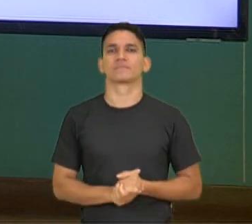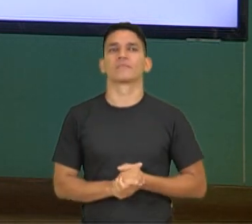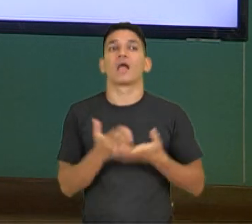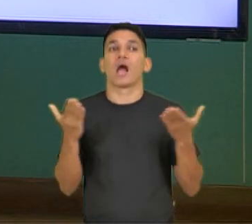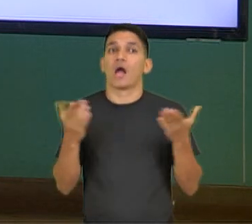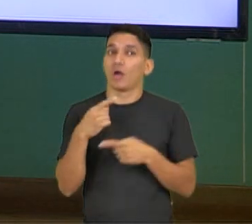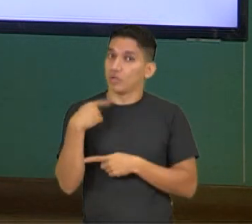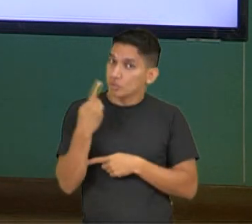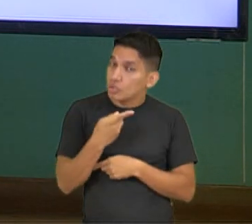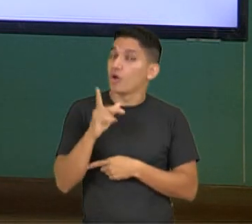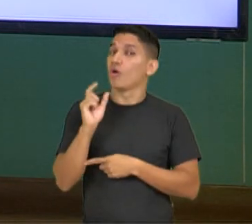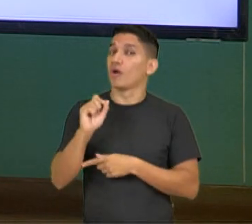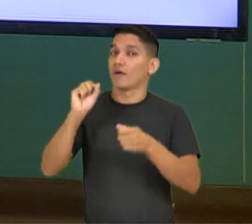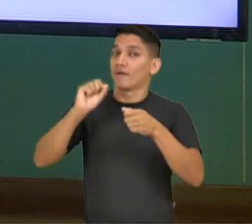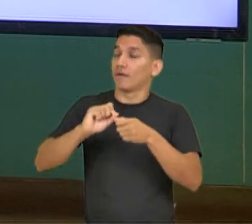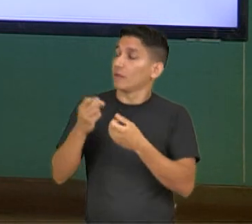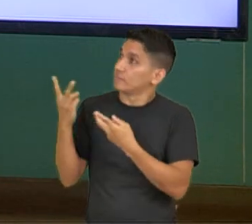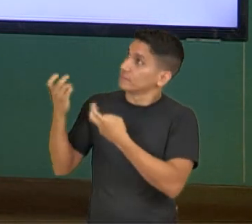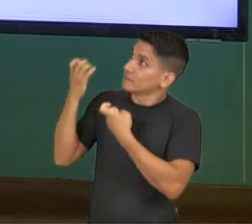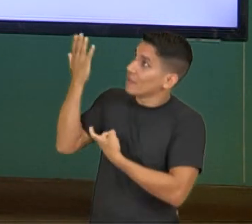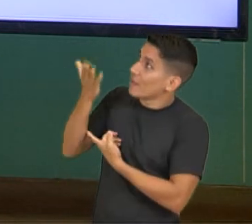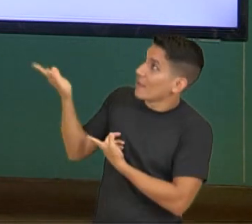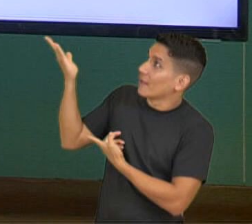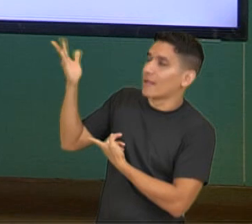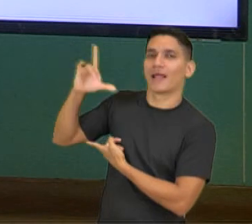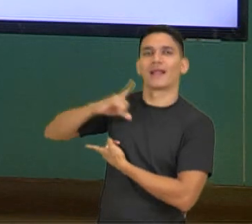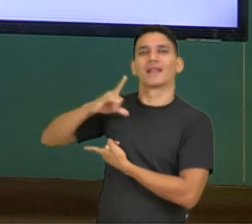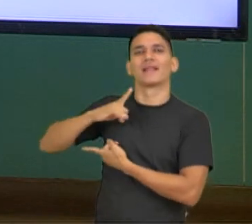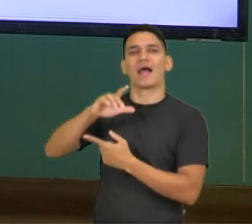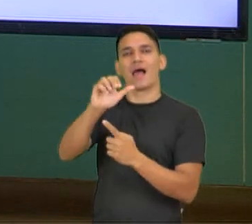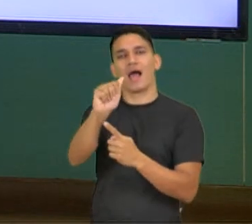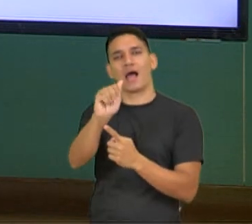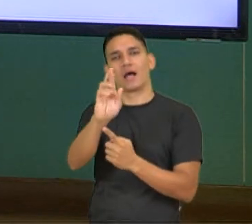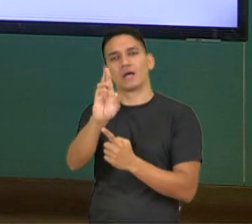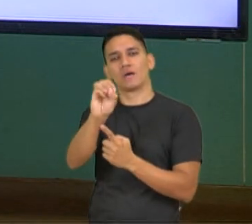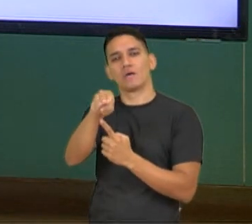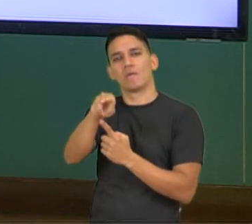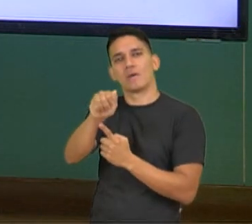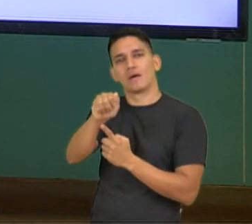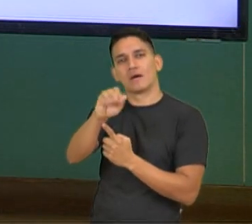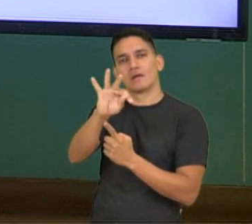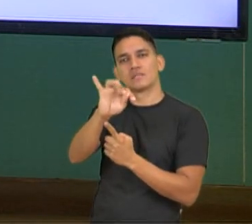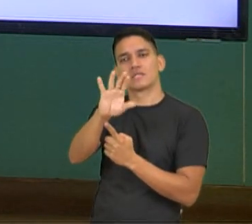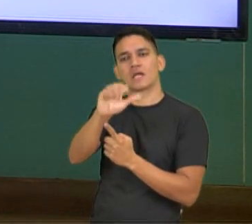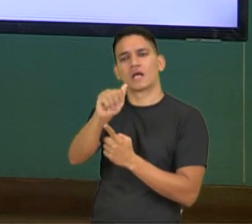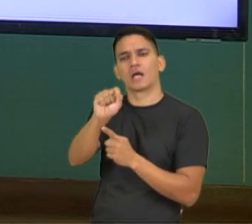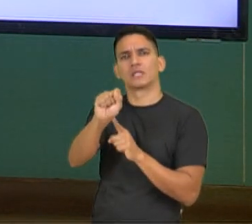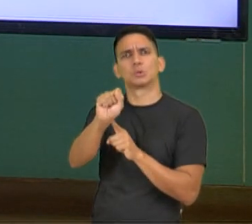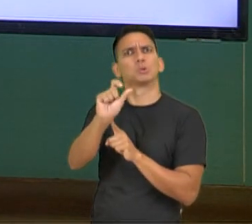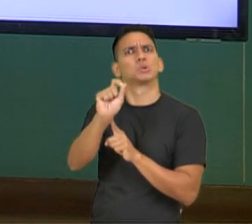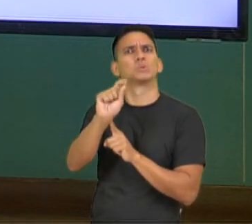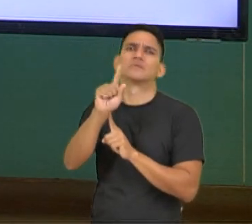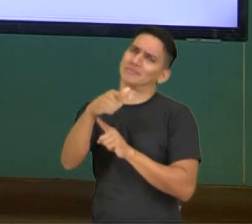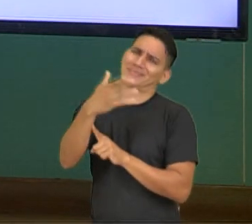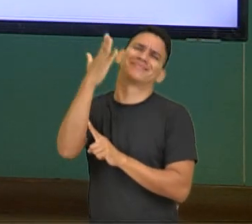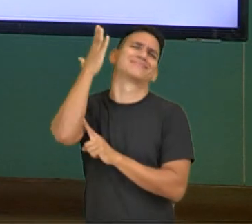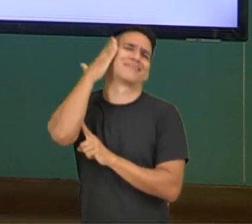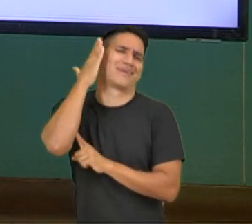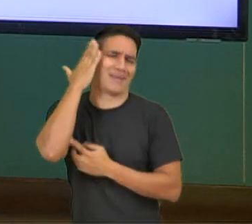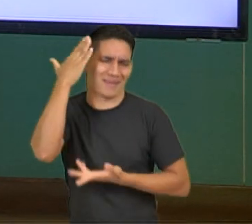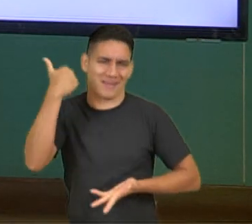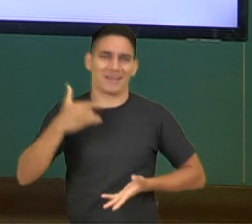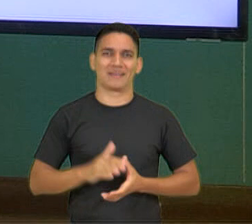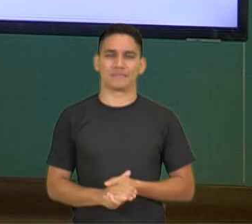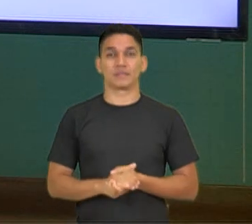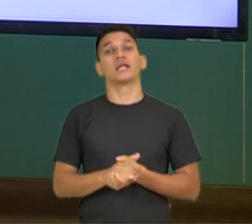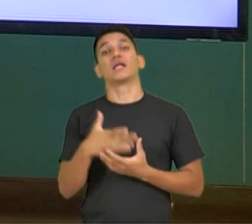agora nós temos as cadeias carbônicas aromáticas. Sim, e você já sabe, as